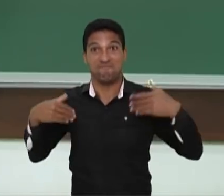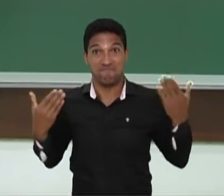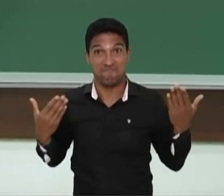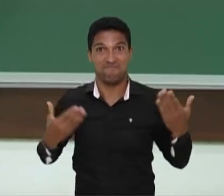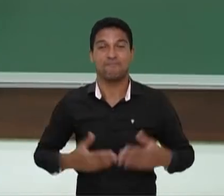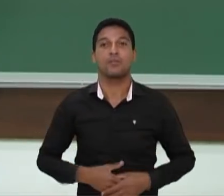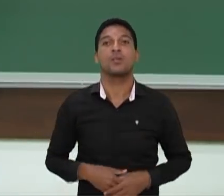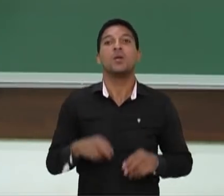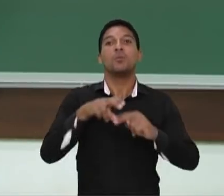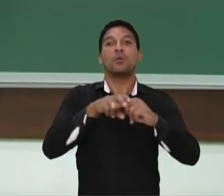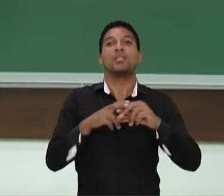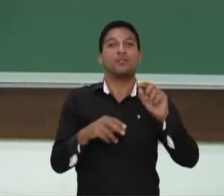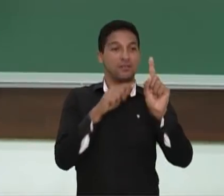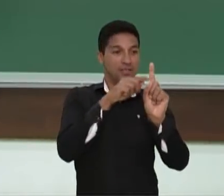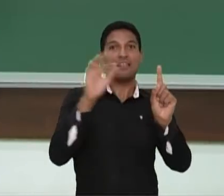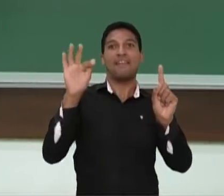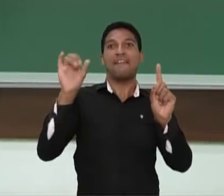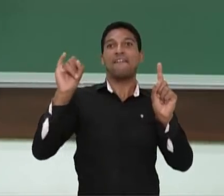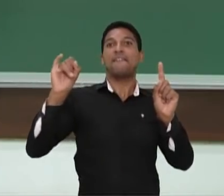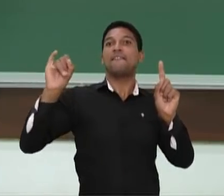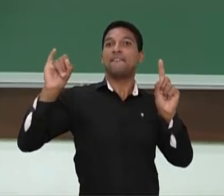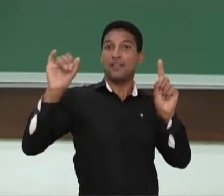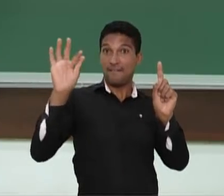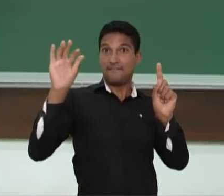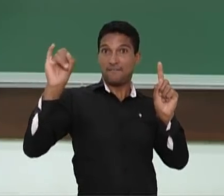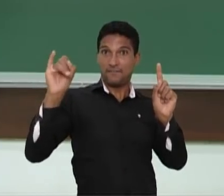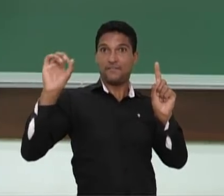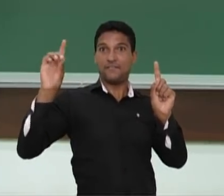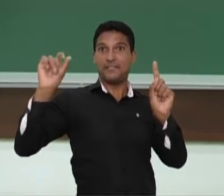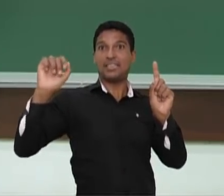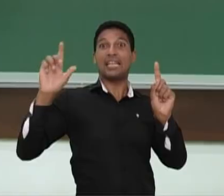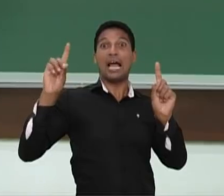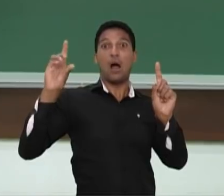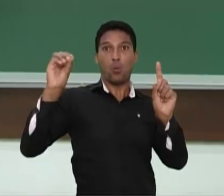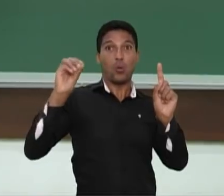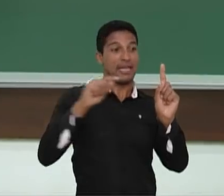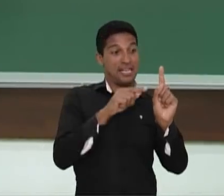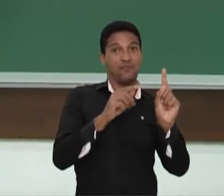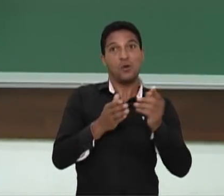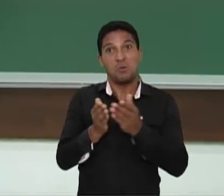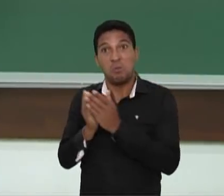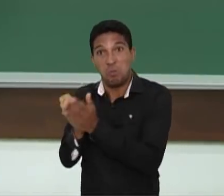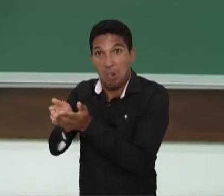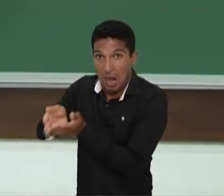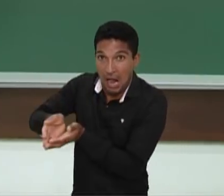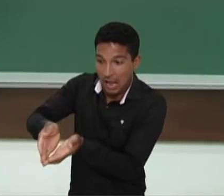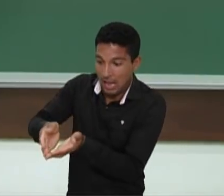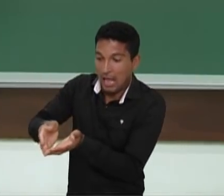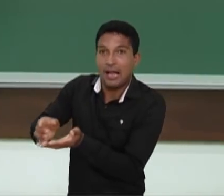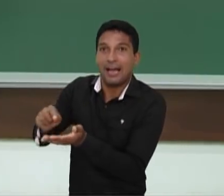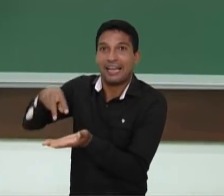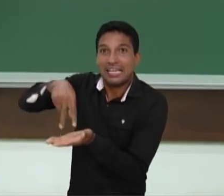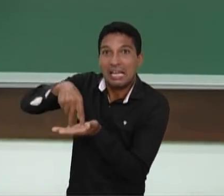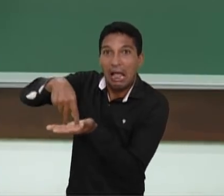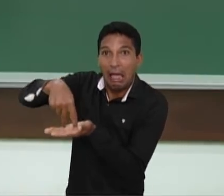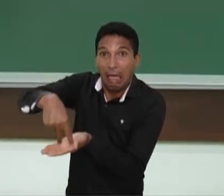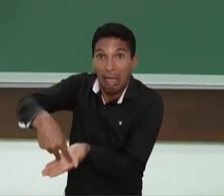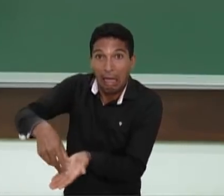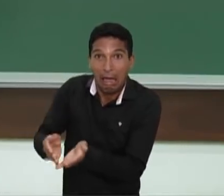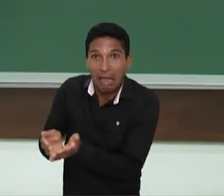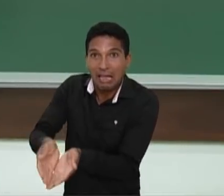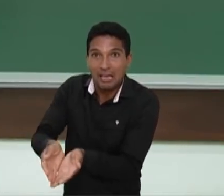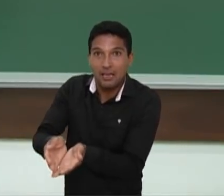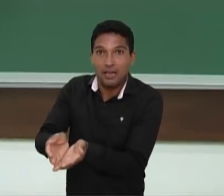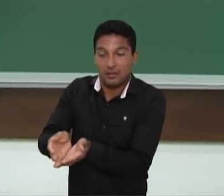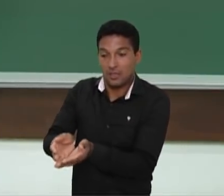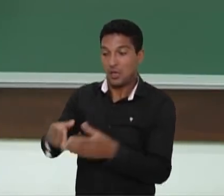caso do fidalgo, né, que embarcou na barca infernal e queria descer ali, e não, o anjo falou, é aqui mesmo o seu lugar, né? Então,